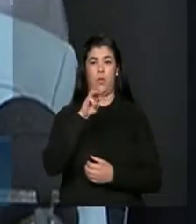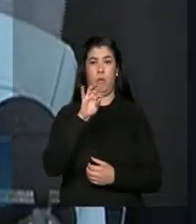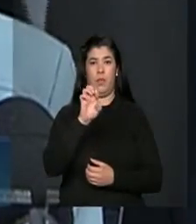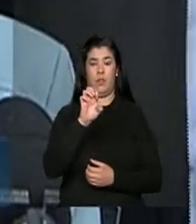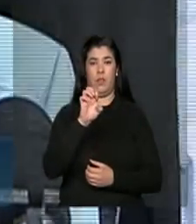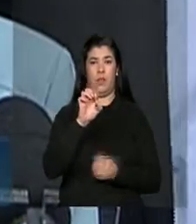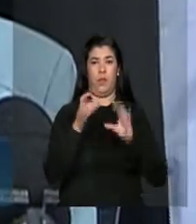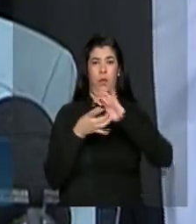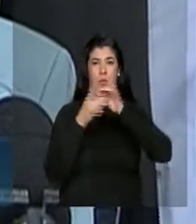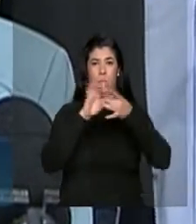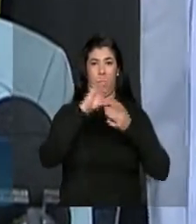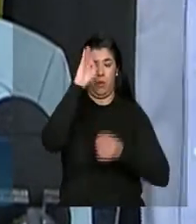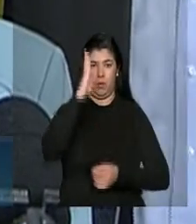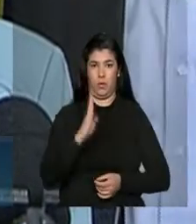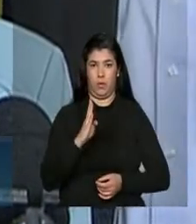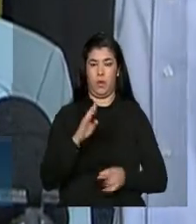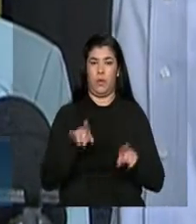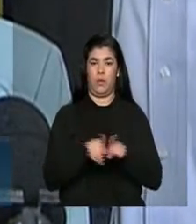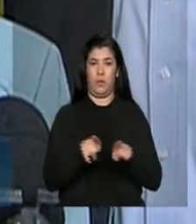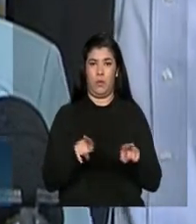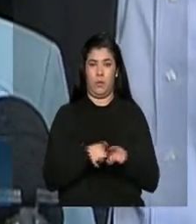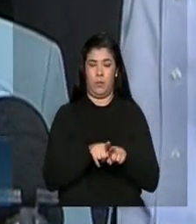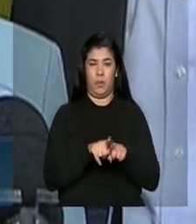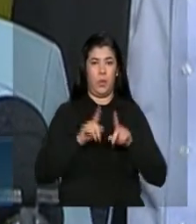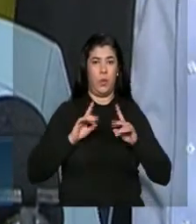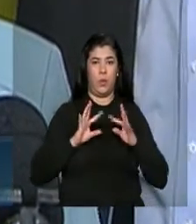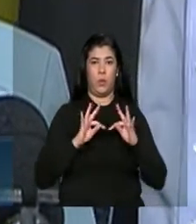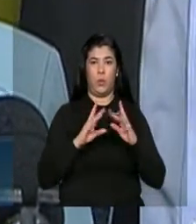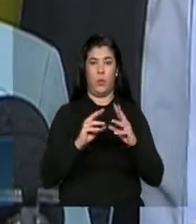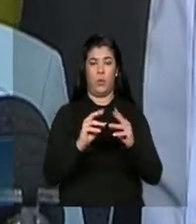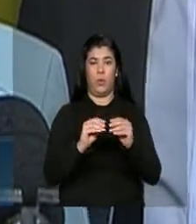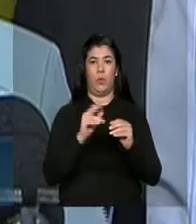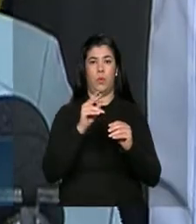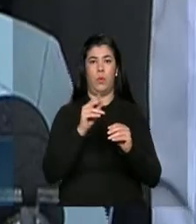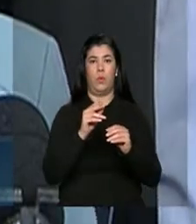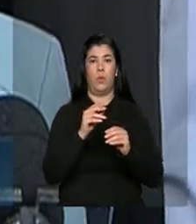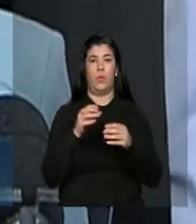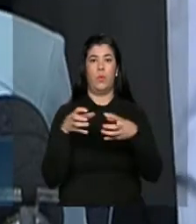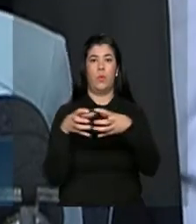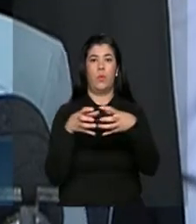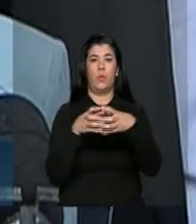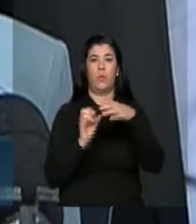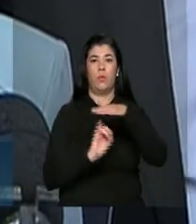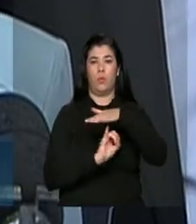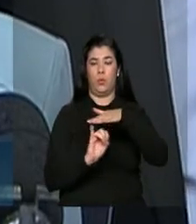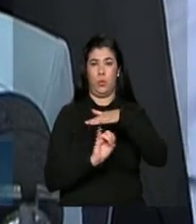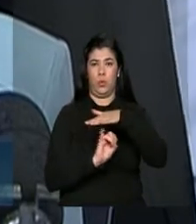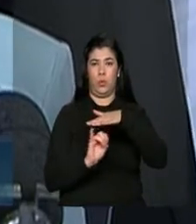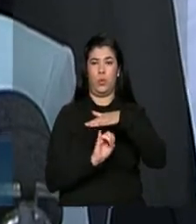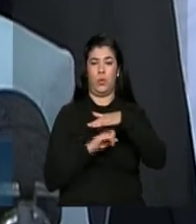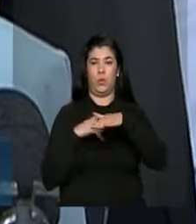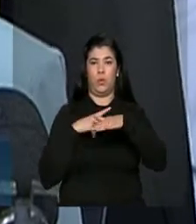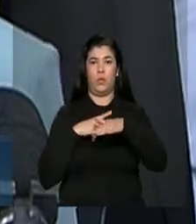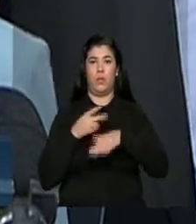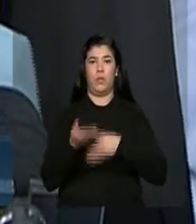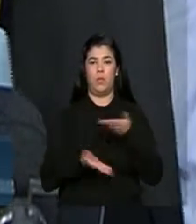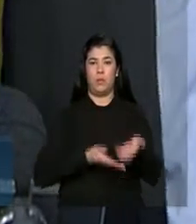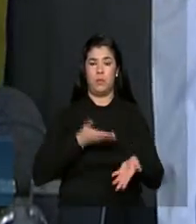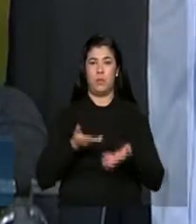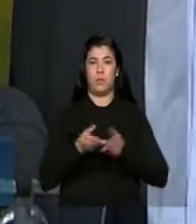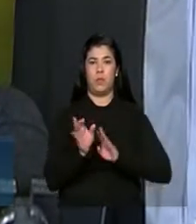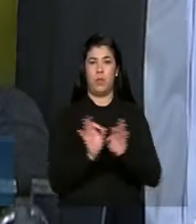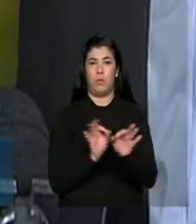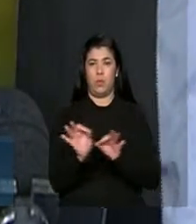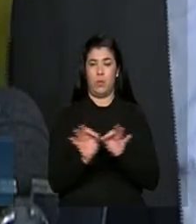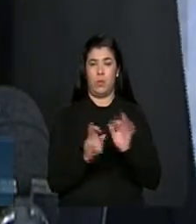Olímpico Brasileiro, quanto todas as organizações que envolvem a